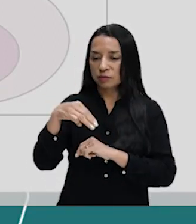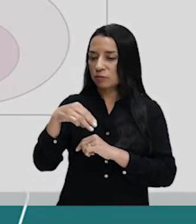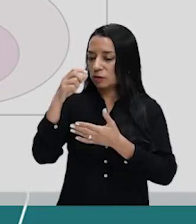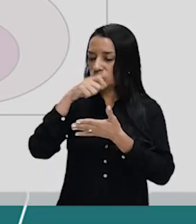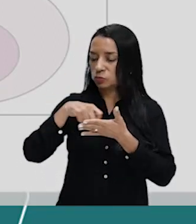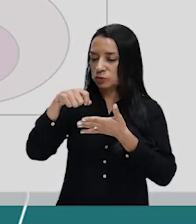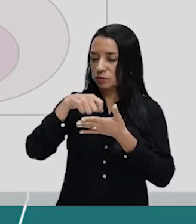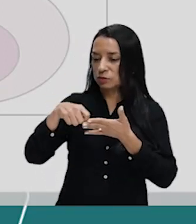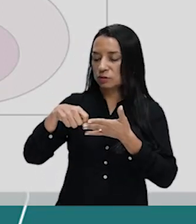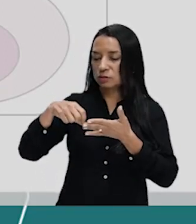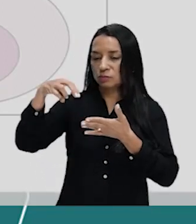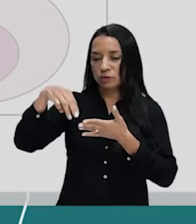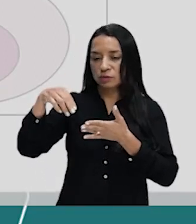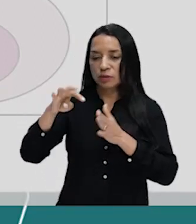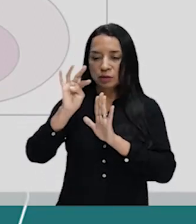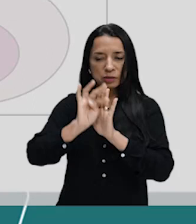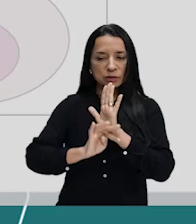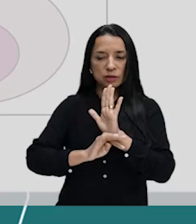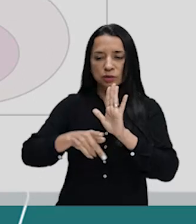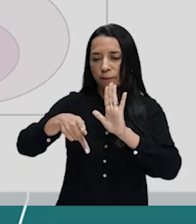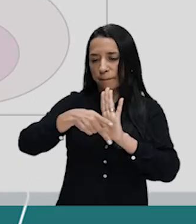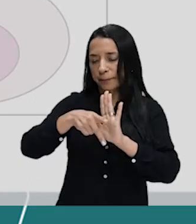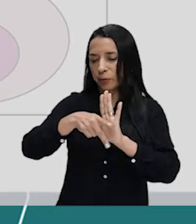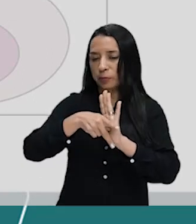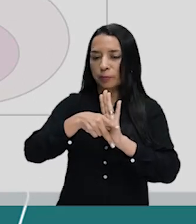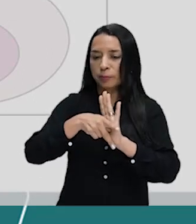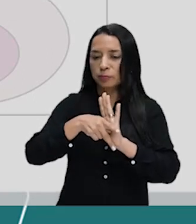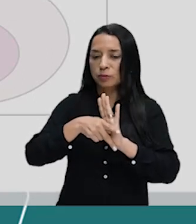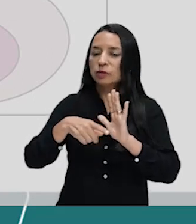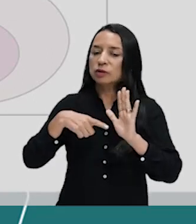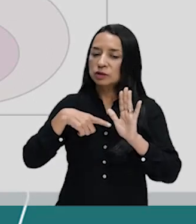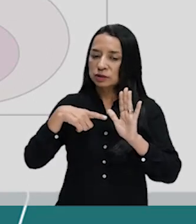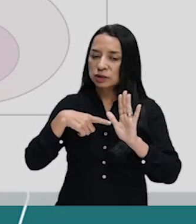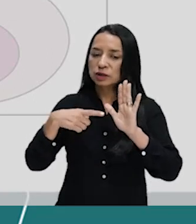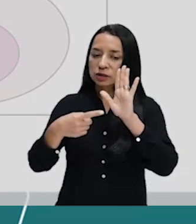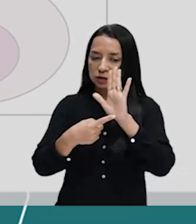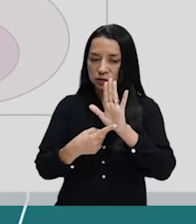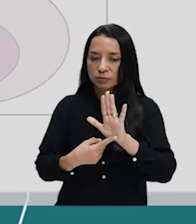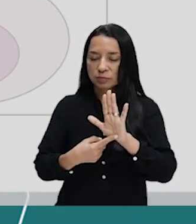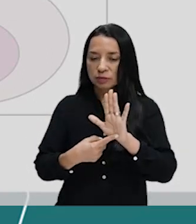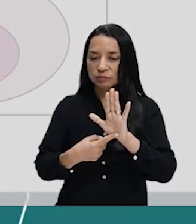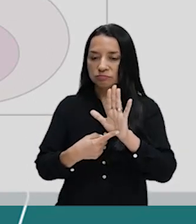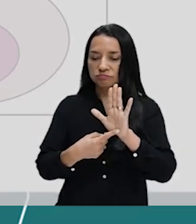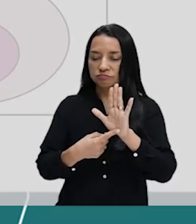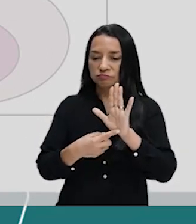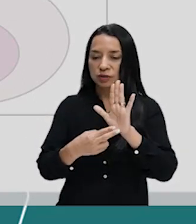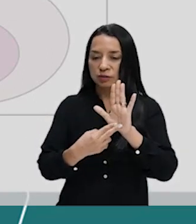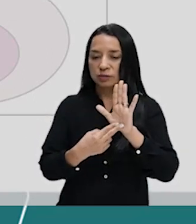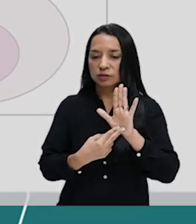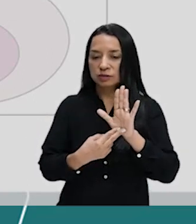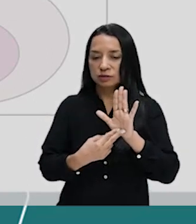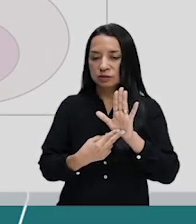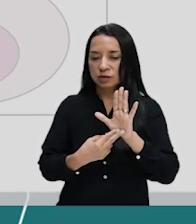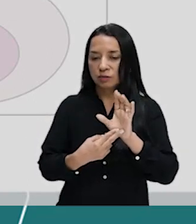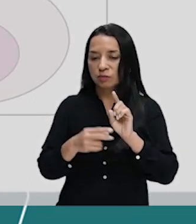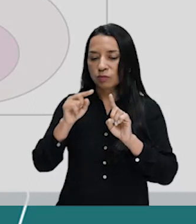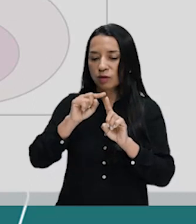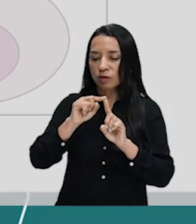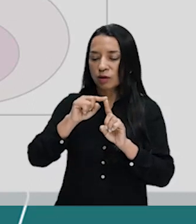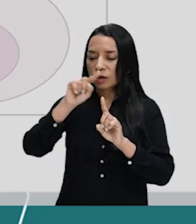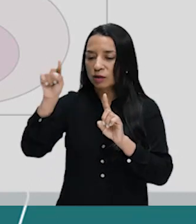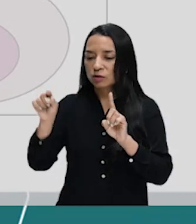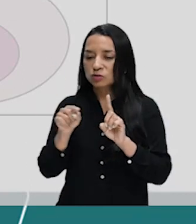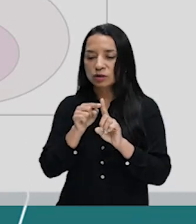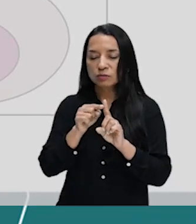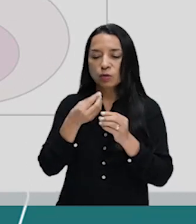em texto propriamente dito, como eu tenho a representação via diagrama de Venn. Lembra? Olha só. Como é que eu represento